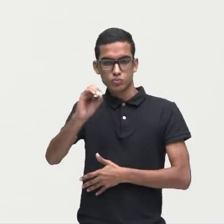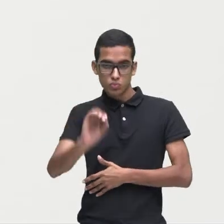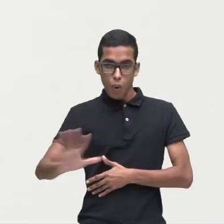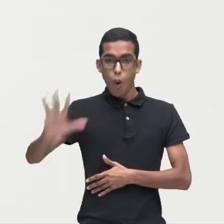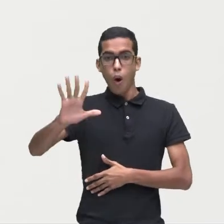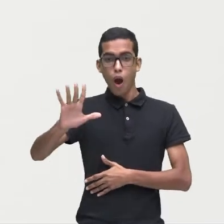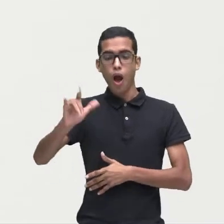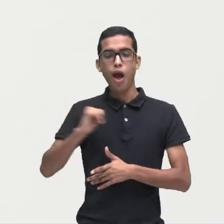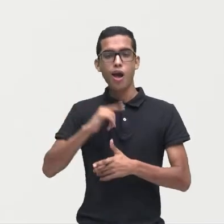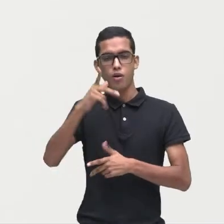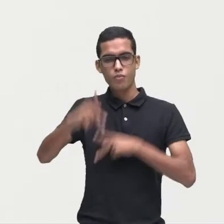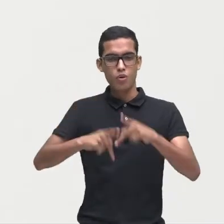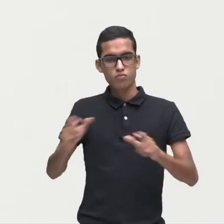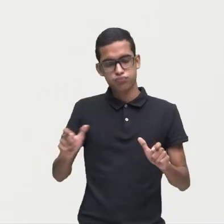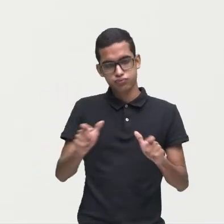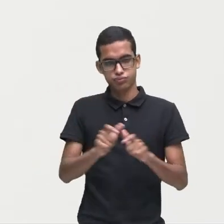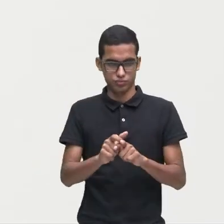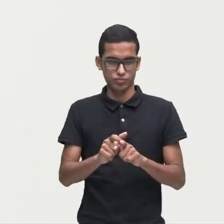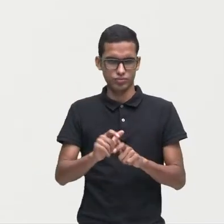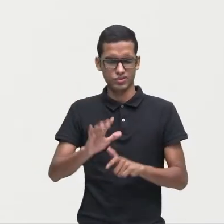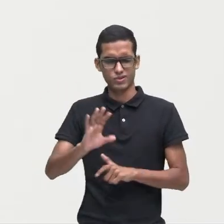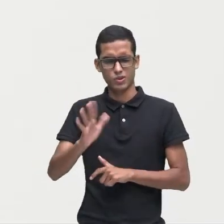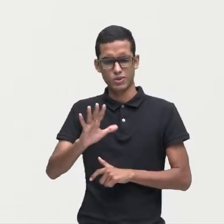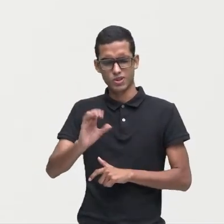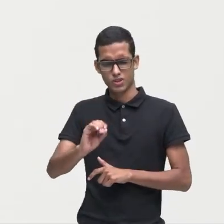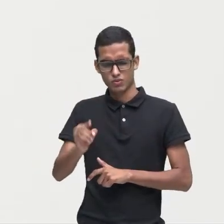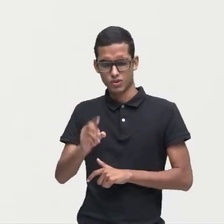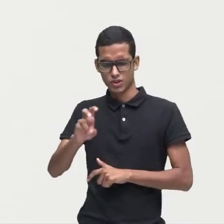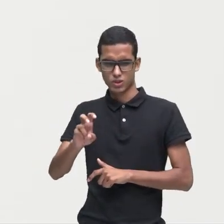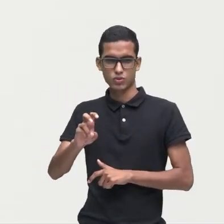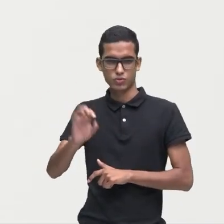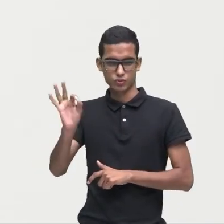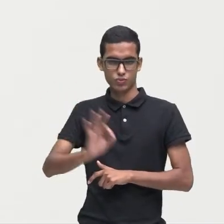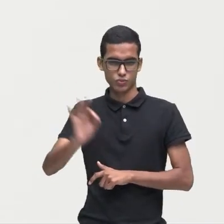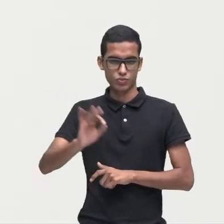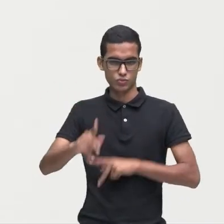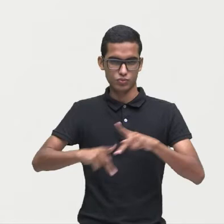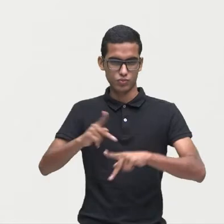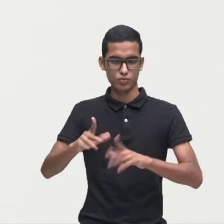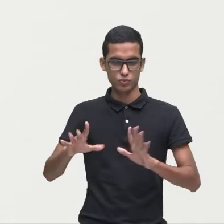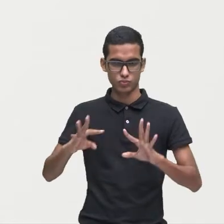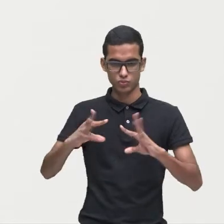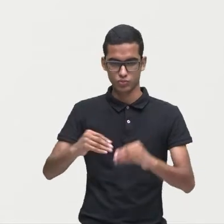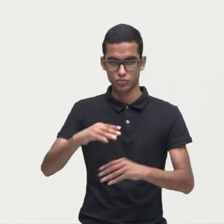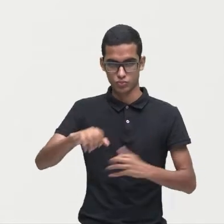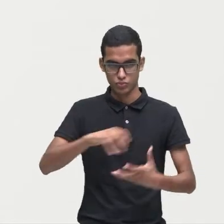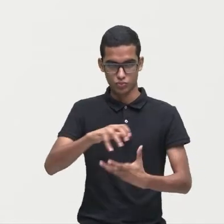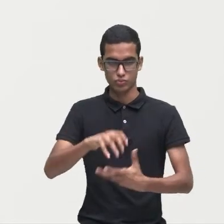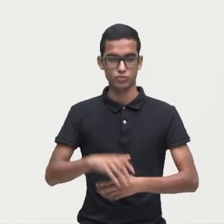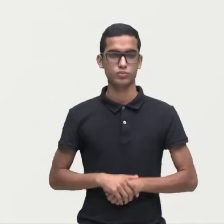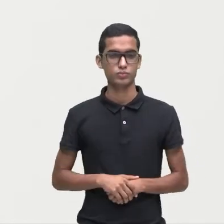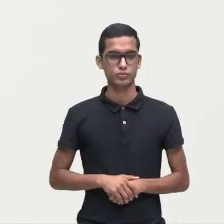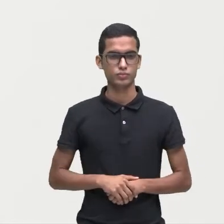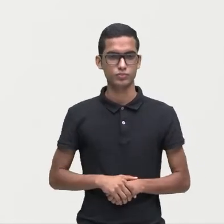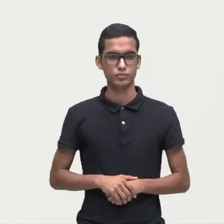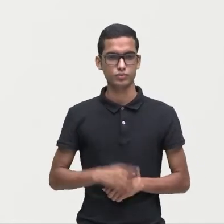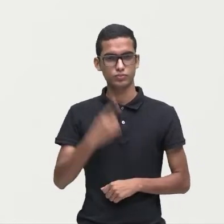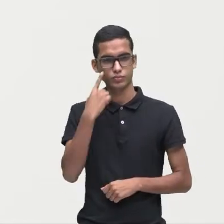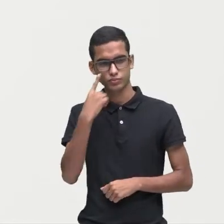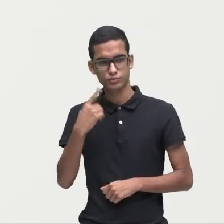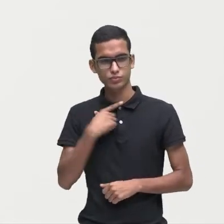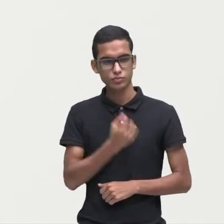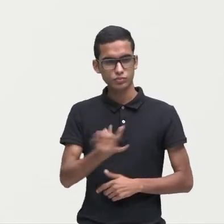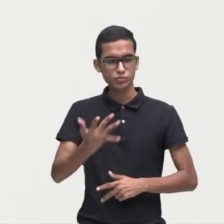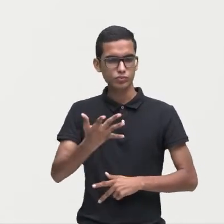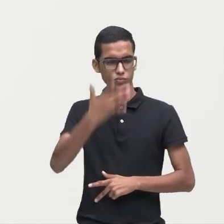Importante também falar isso. Outra informação importante para nós. A densidade demográfica no mundo. Lembra o mapa do Brasil que